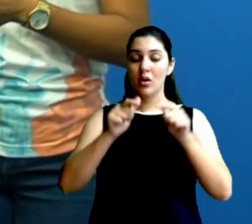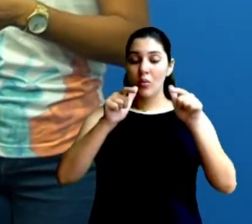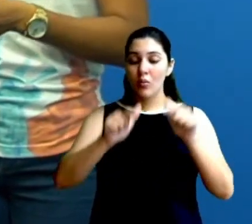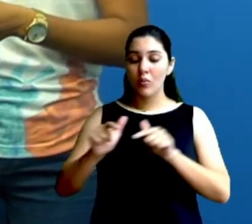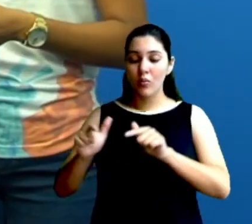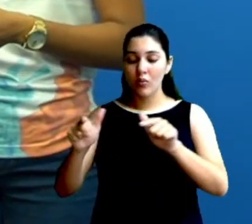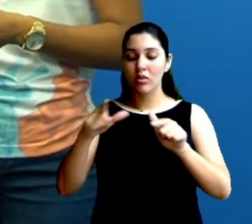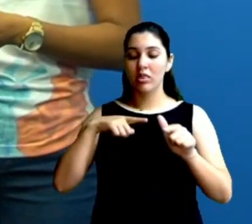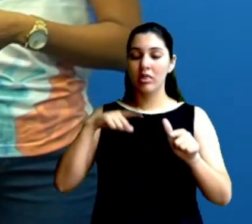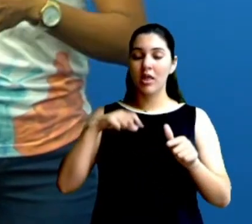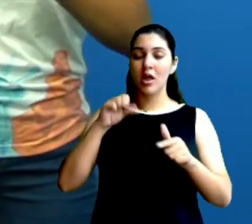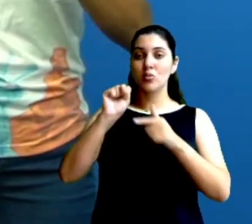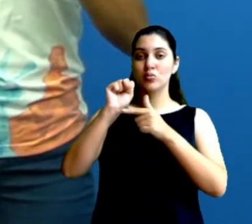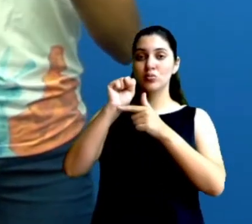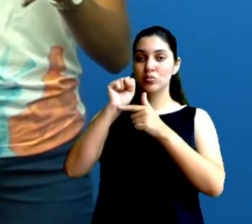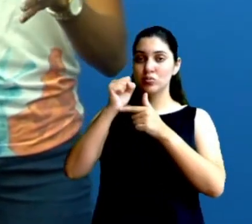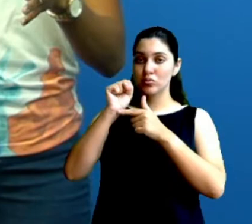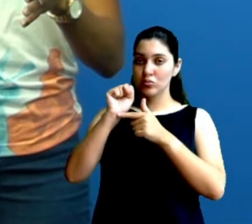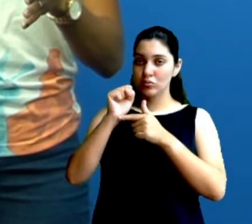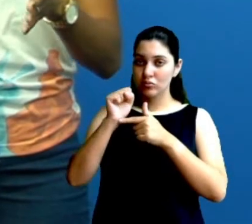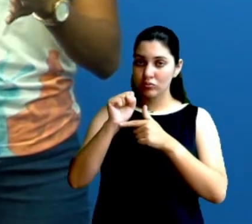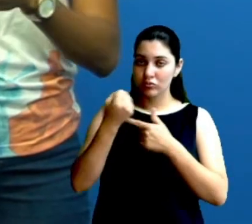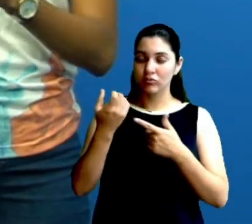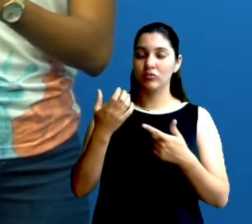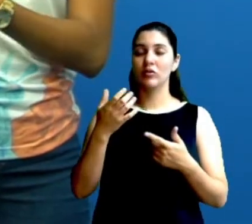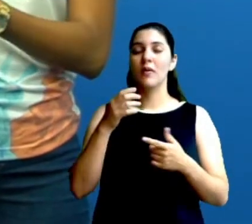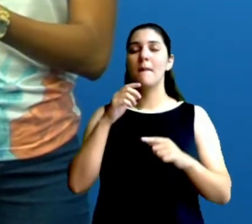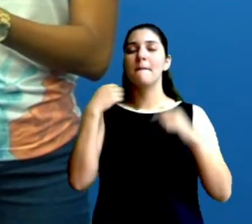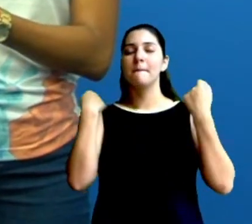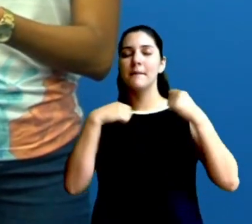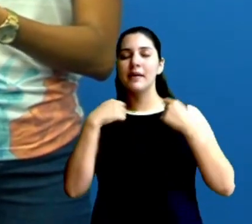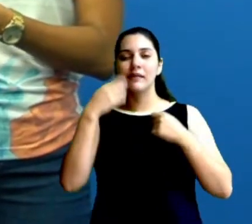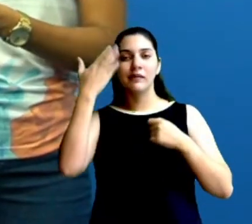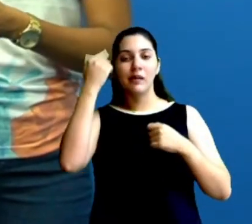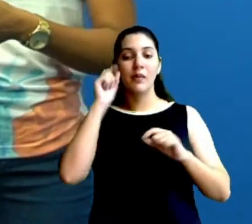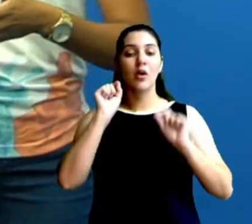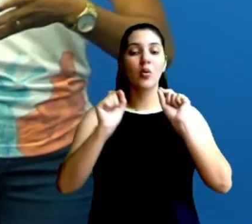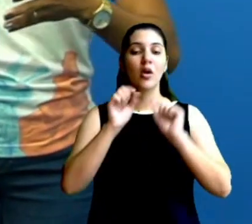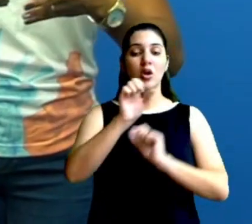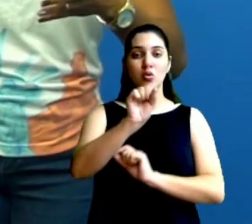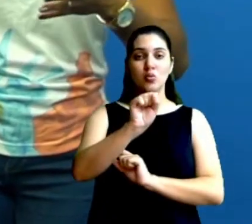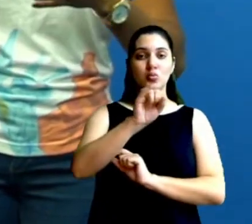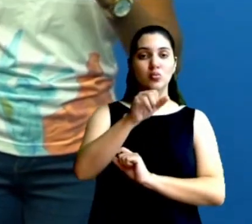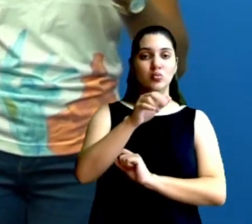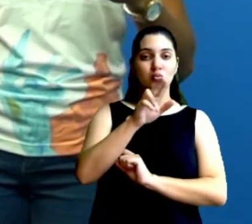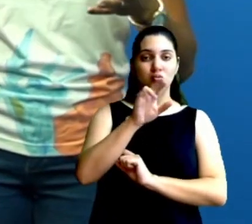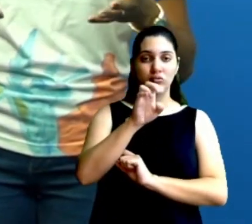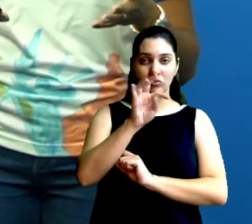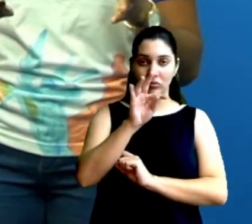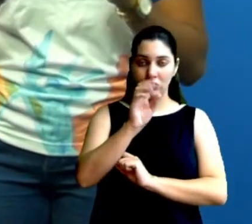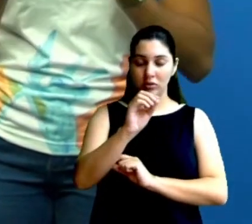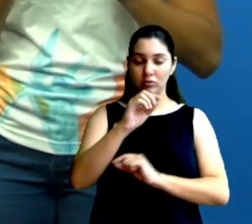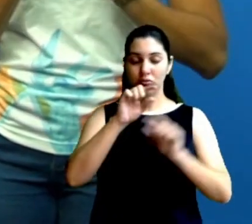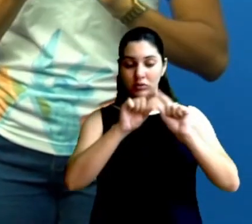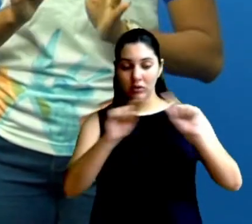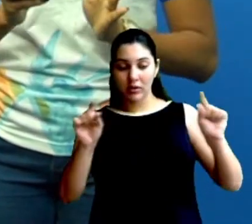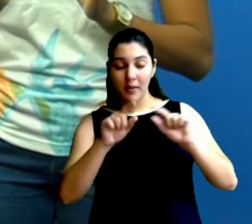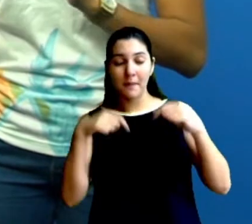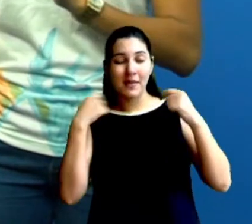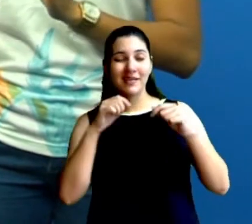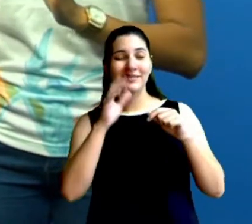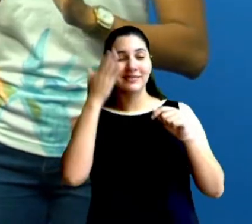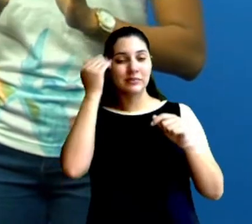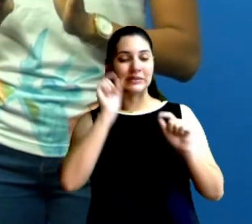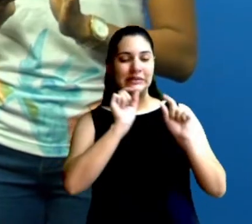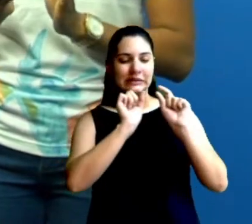que está o sujeito, porque a gente precisa saber quem é o sujeito da oração, a gente precisa saber cada ponto. Então, quando a gente